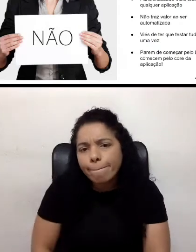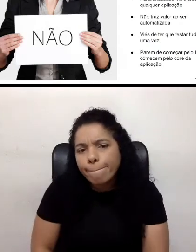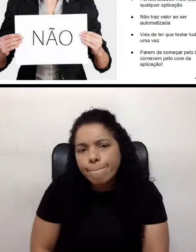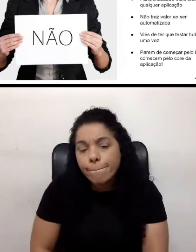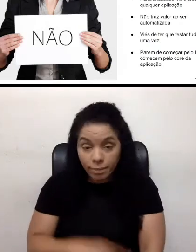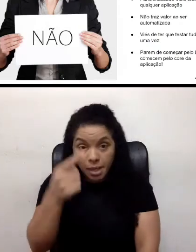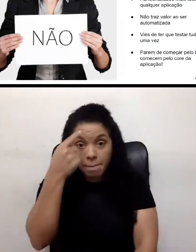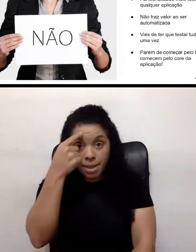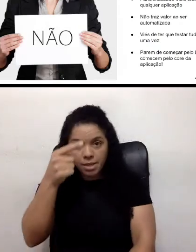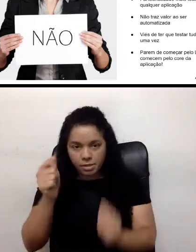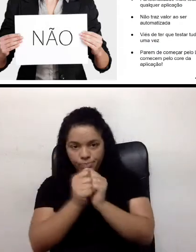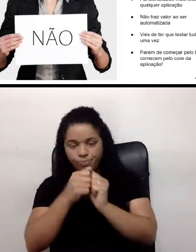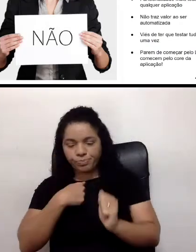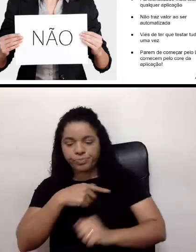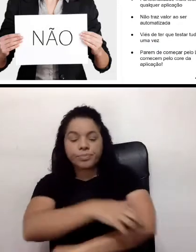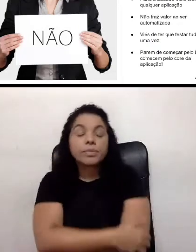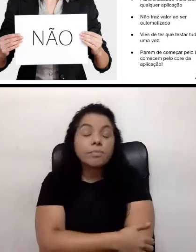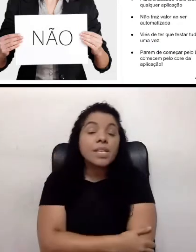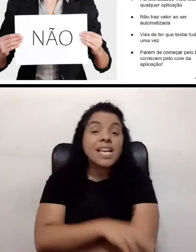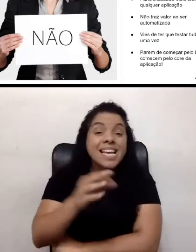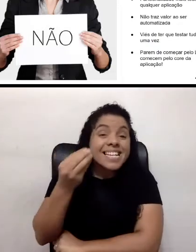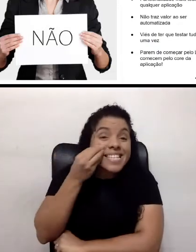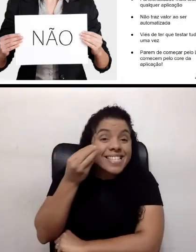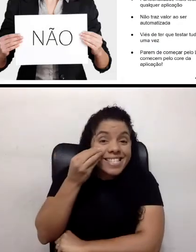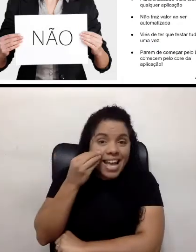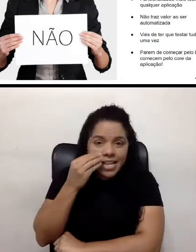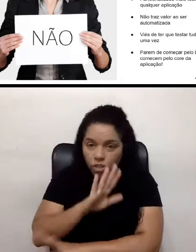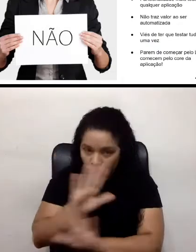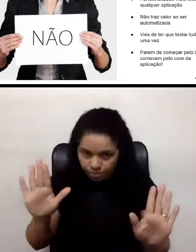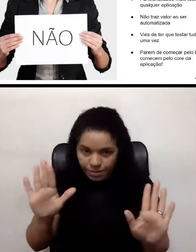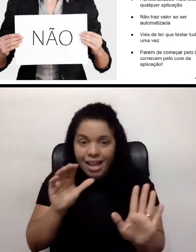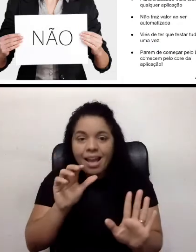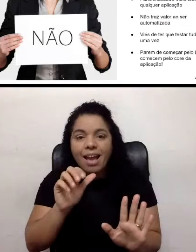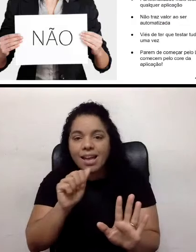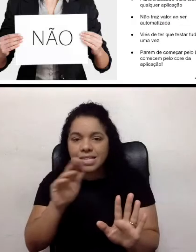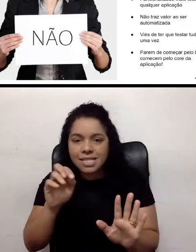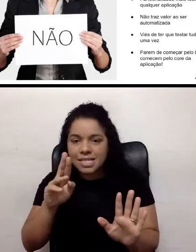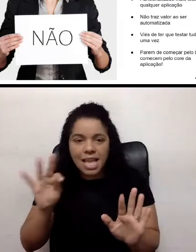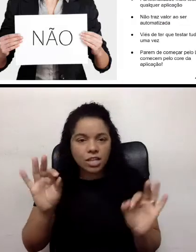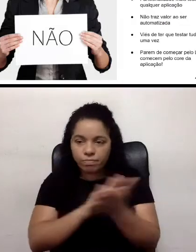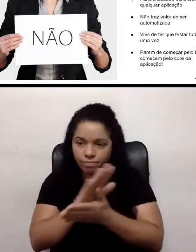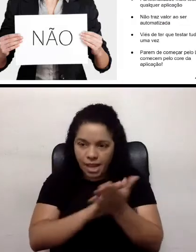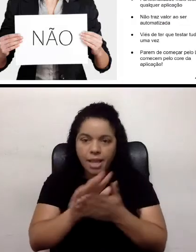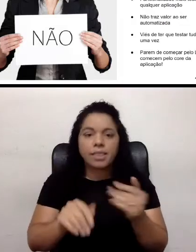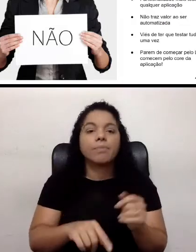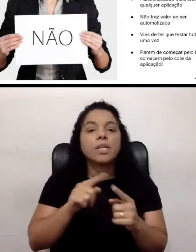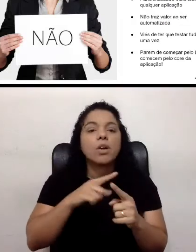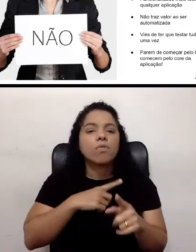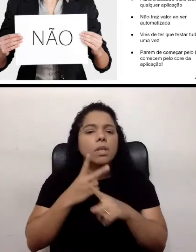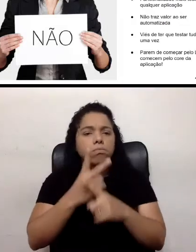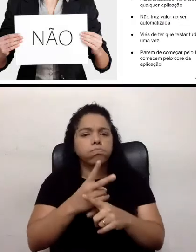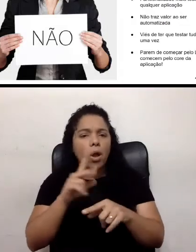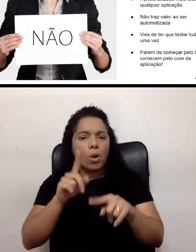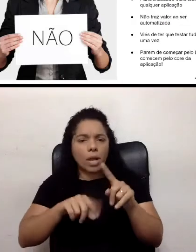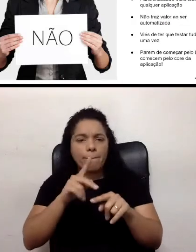Pensa comigo. Se eu faço um teste, sem nenhum acerte, tá? Aonde você busca um